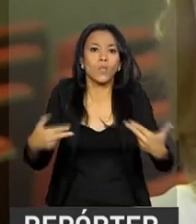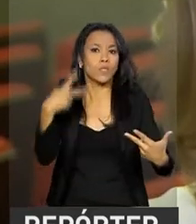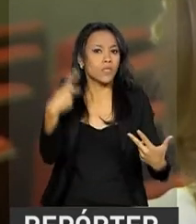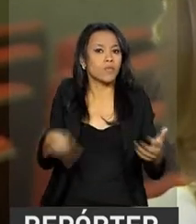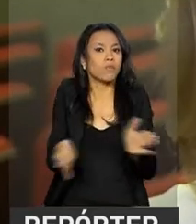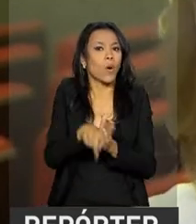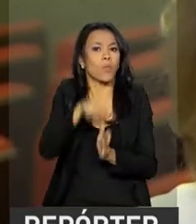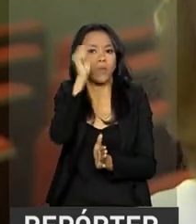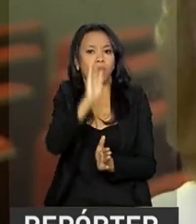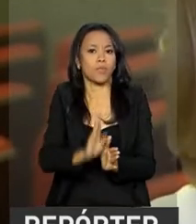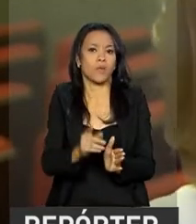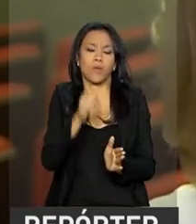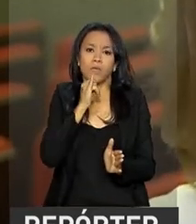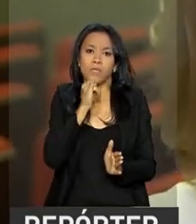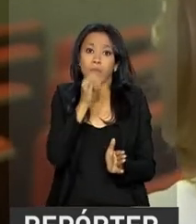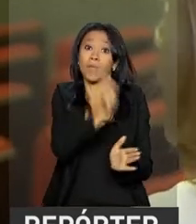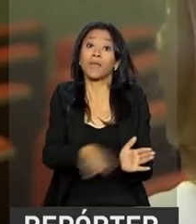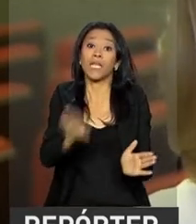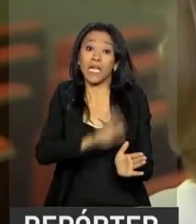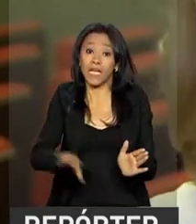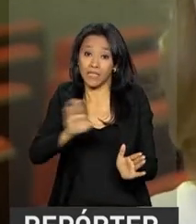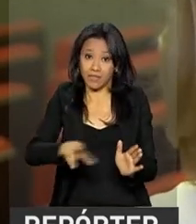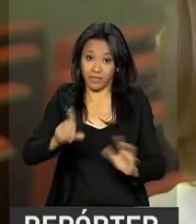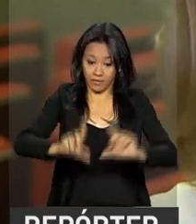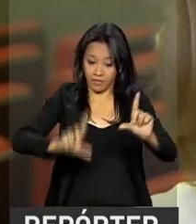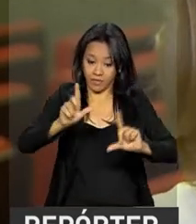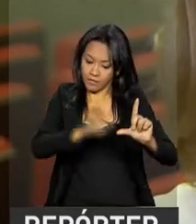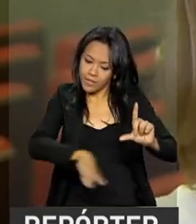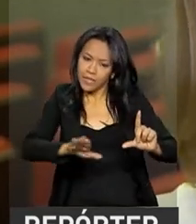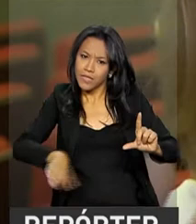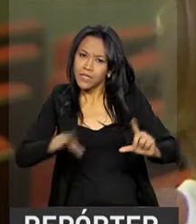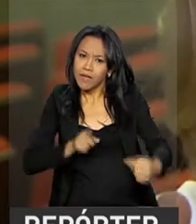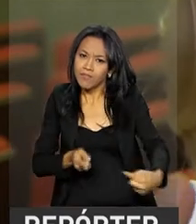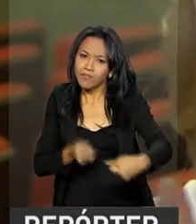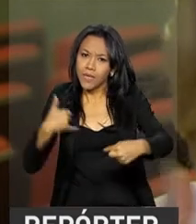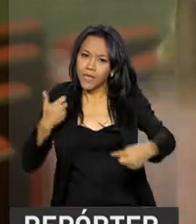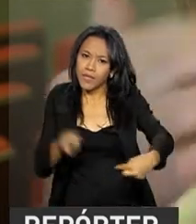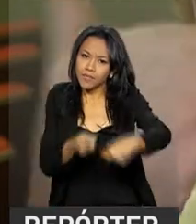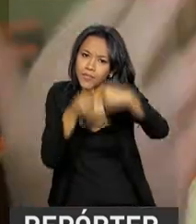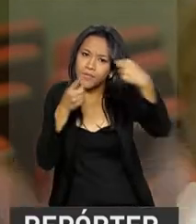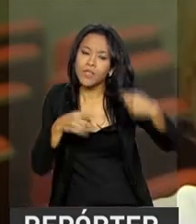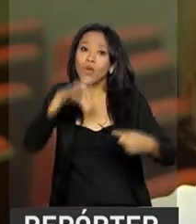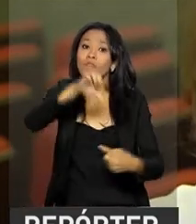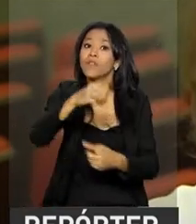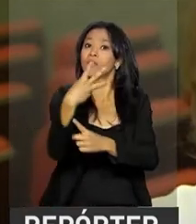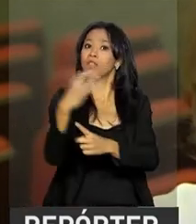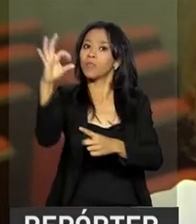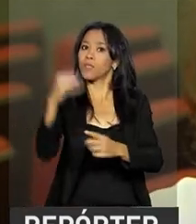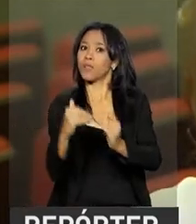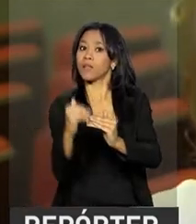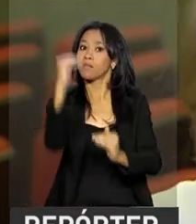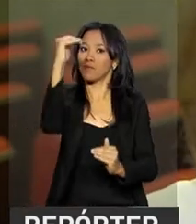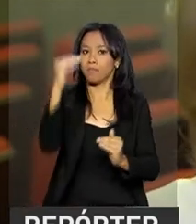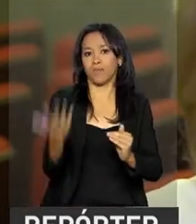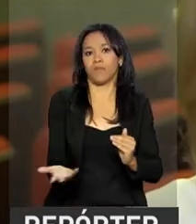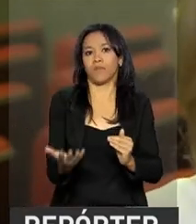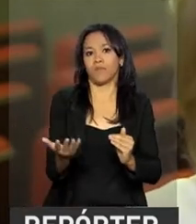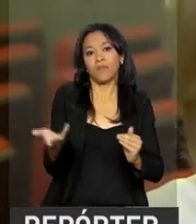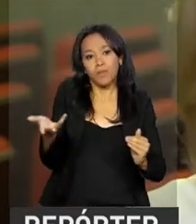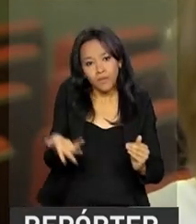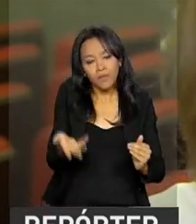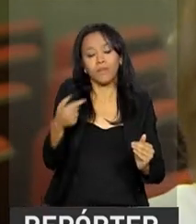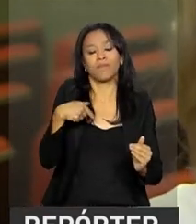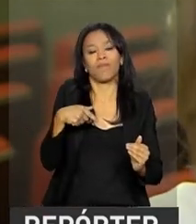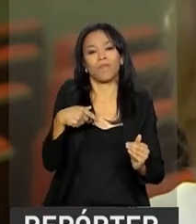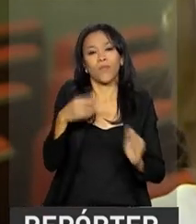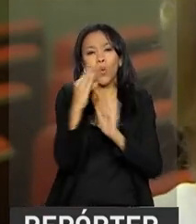idéia nos canais infantis a gente tem um comprimento acima da cota de 93% então eu o conteúdo brasileiro